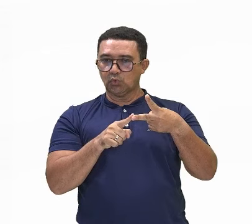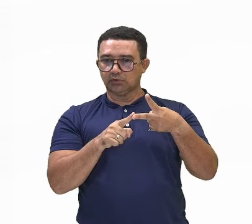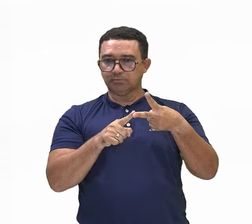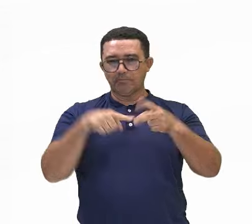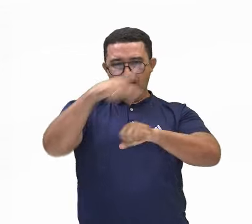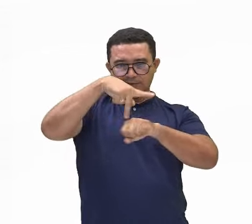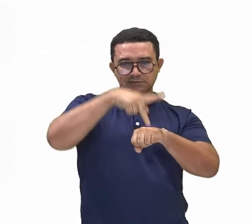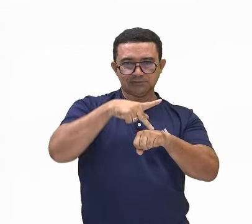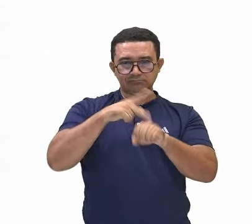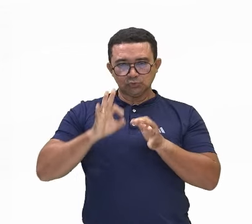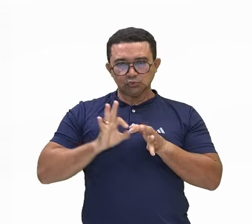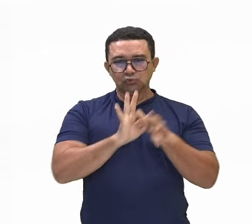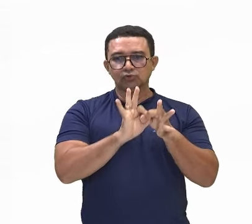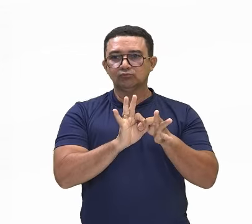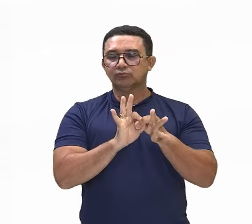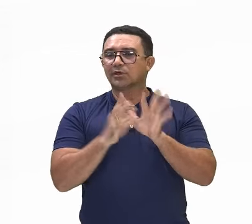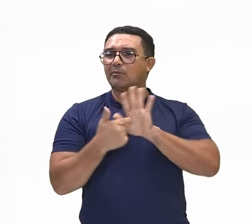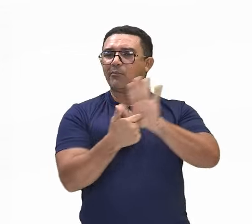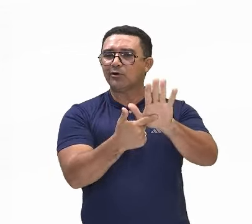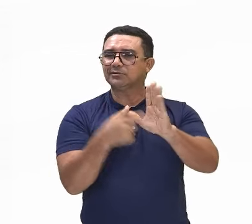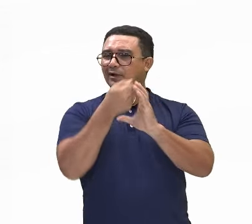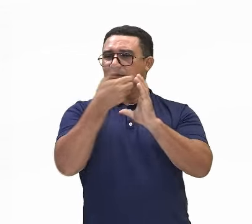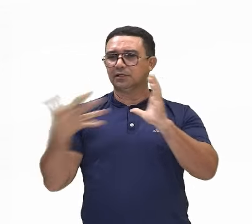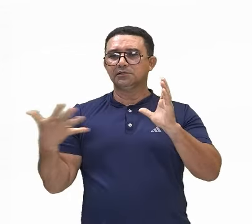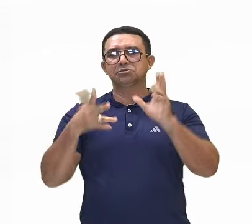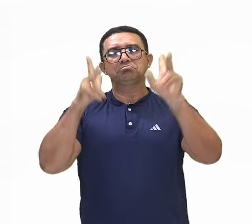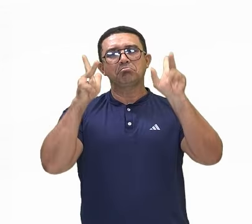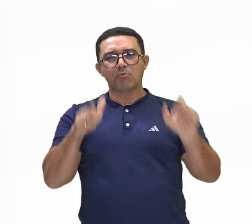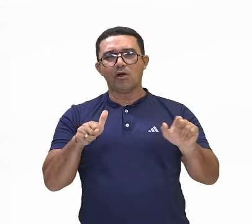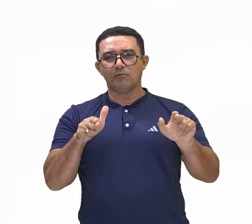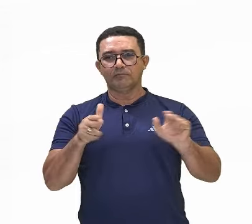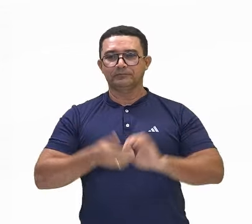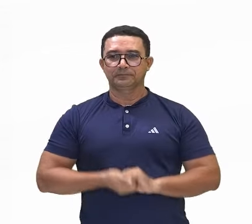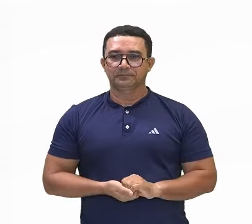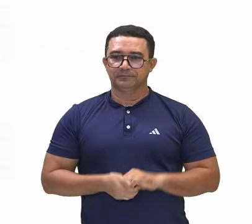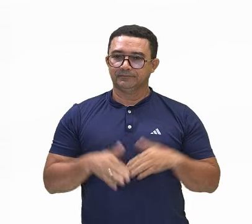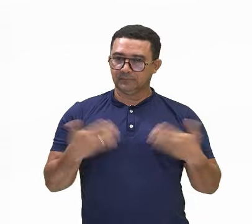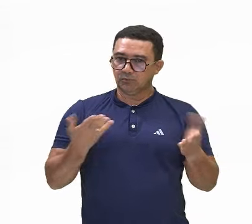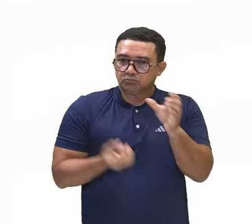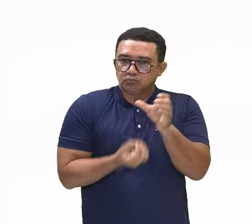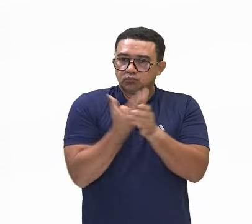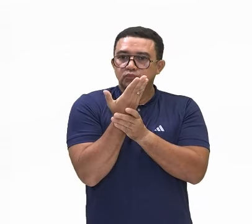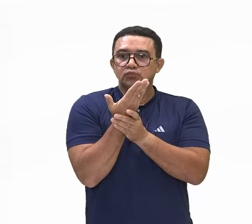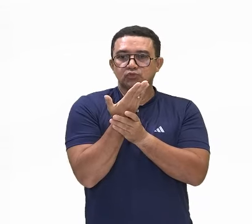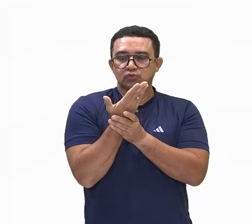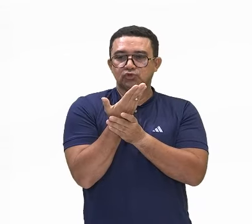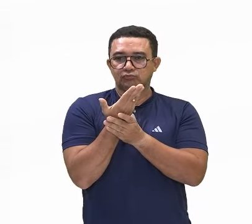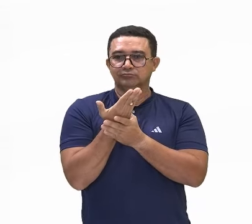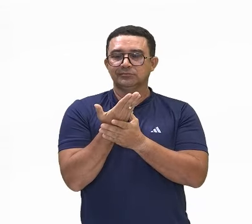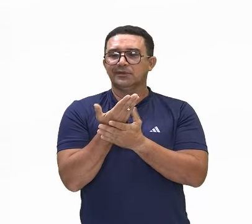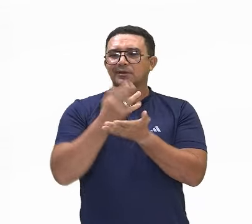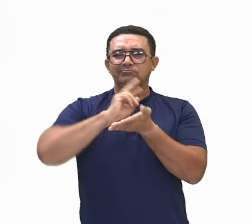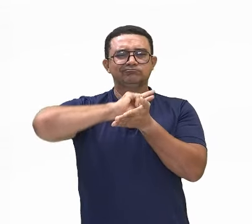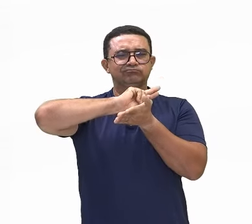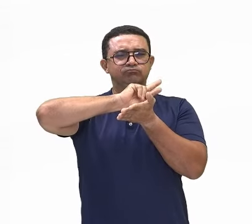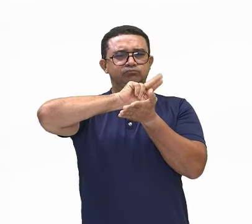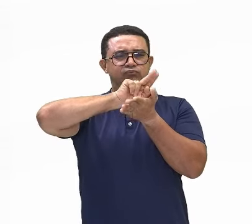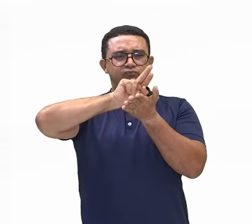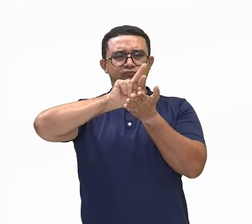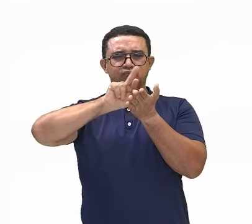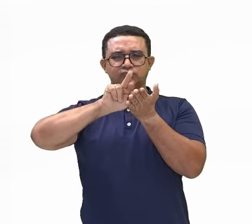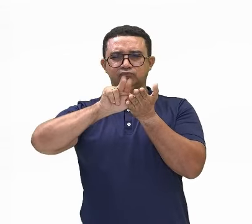por apresentarem aspectos semelhantes. Com isso, deu origem a uma vasta série